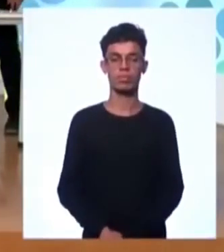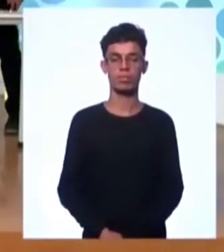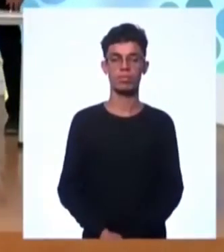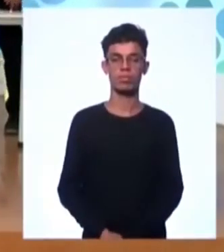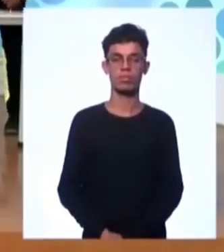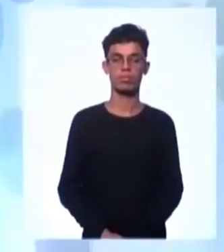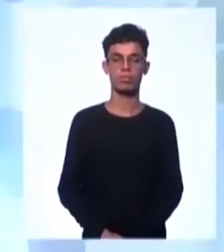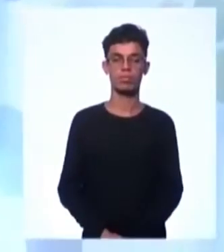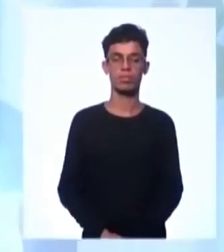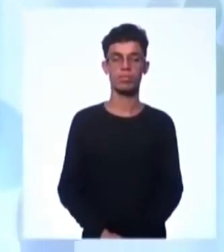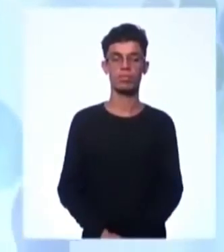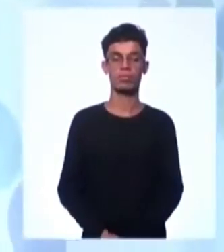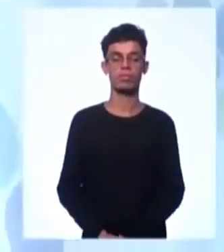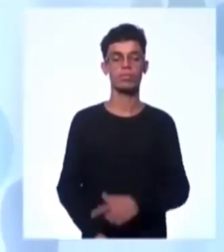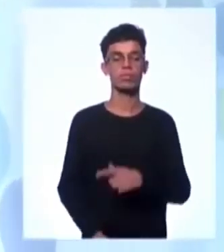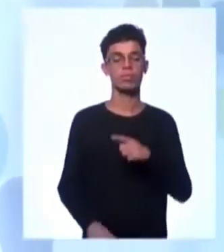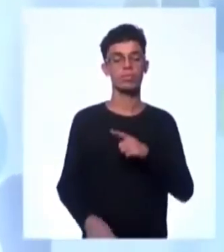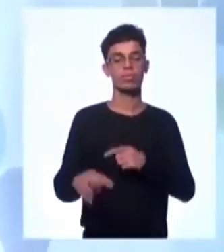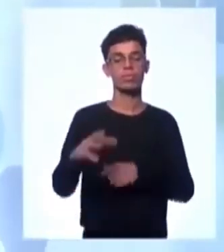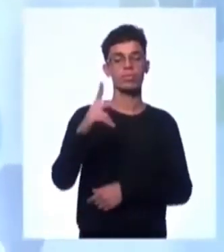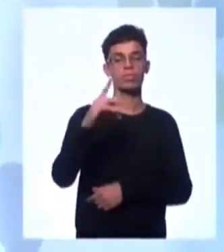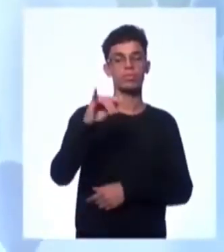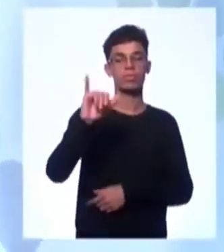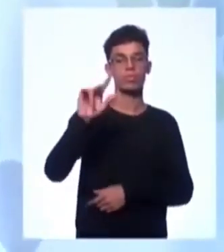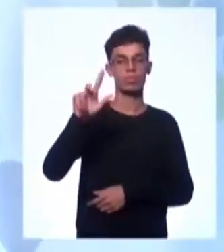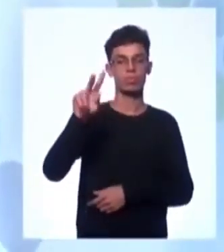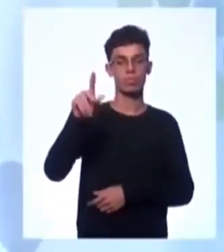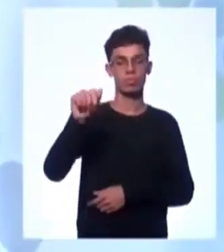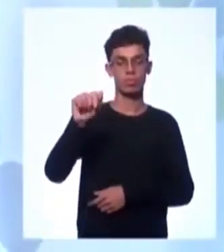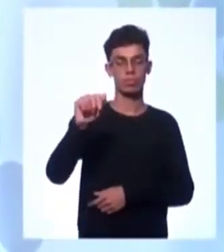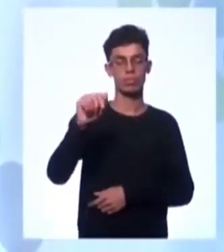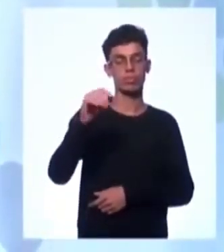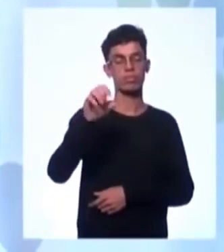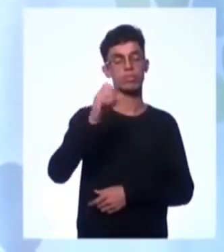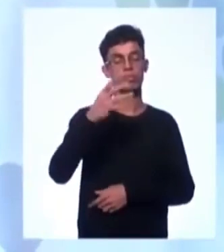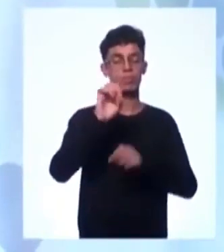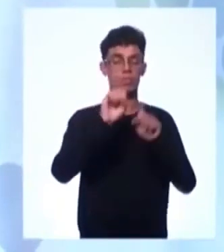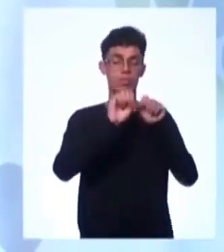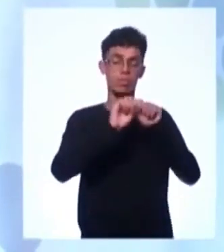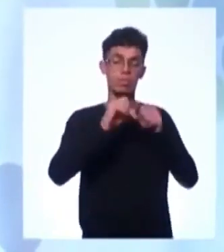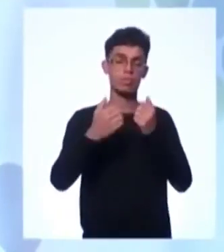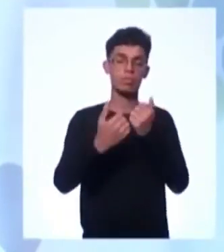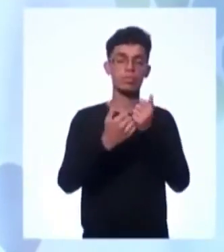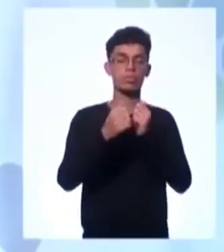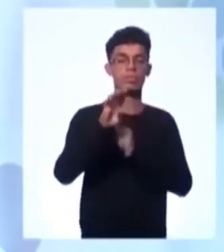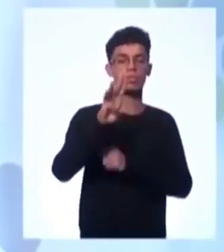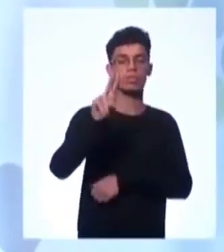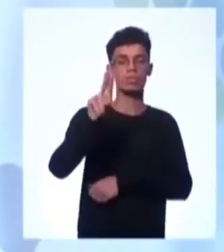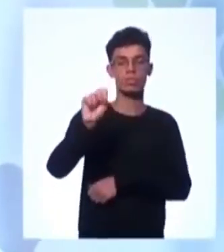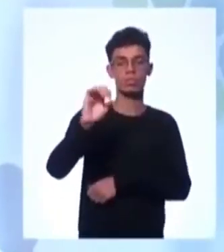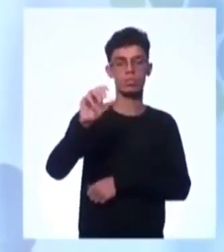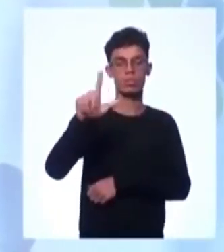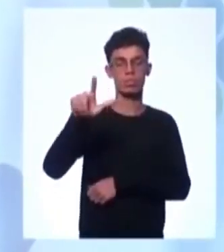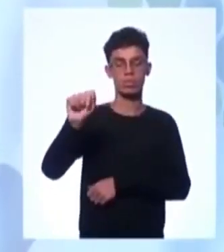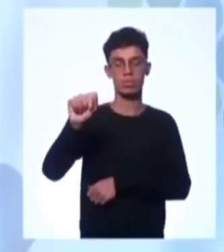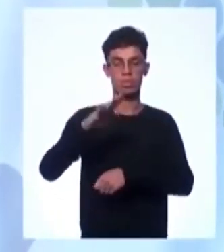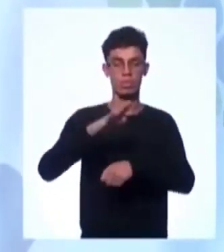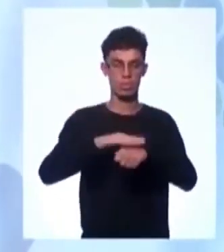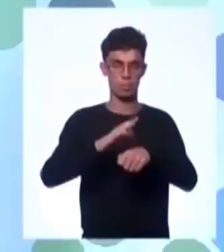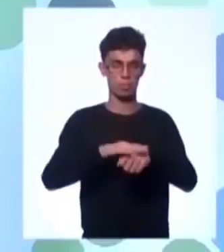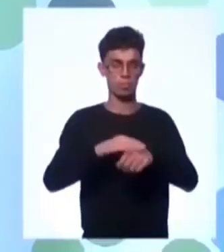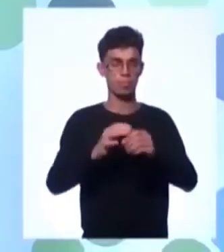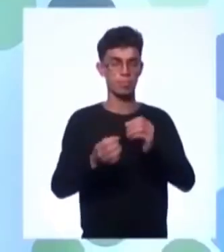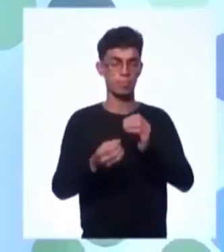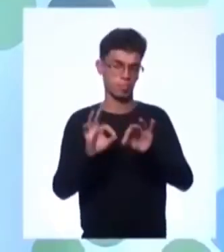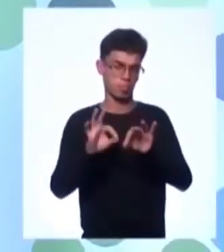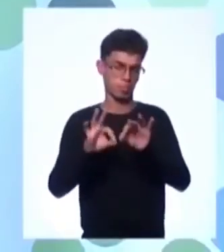experimento. Você tem uma pilha, você tem 2 sistemas no suporte, uma bússola e você pode... Na verdade, você construiu uma bússola, né? Na verdade, Foi uma